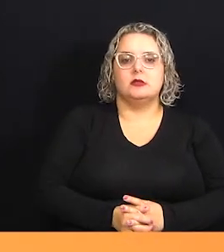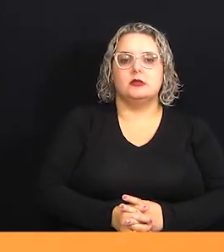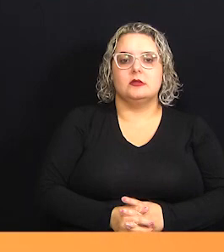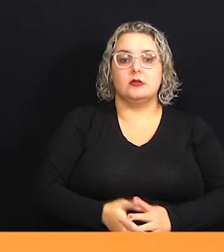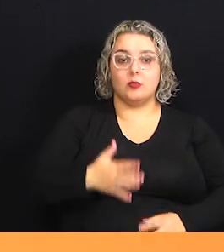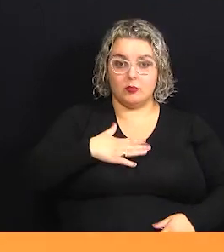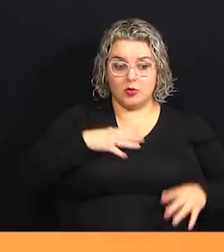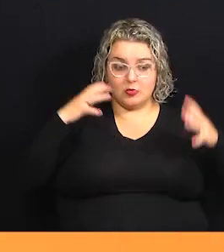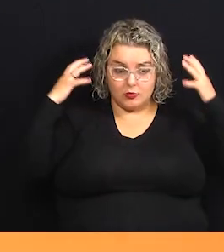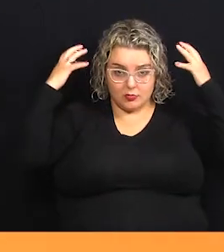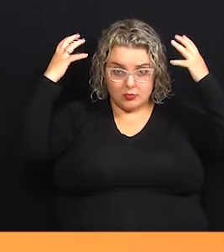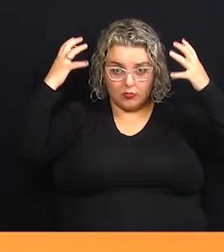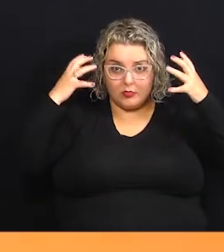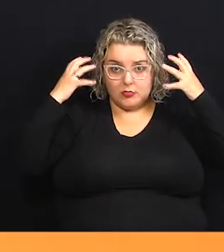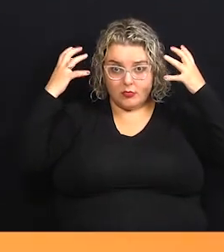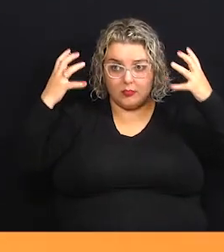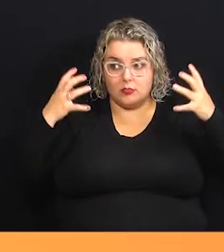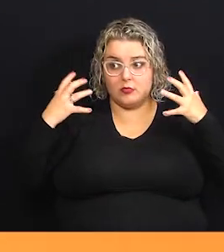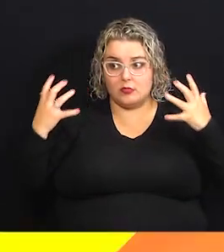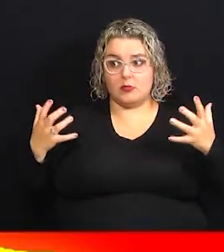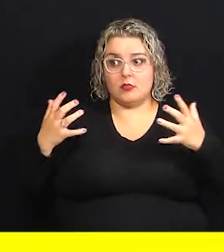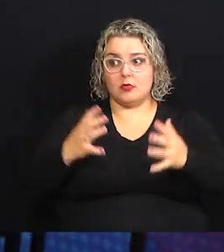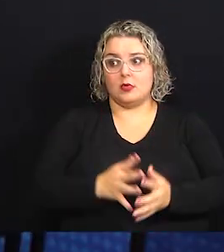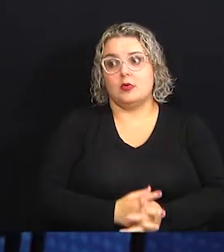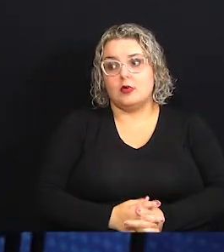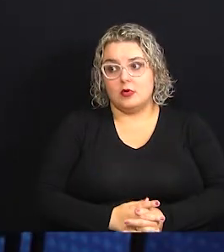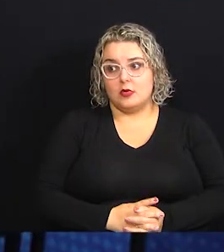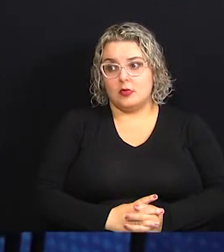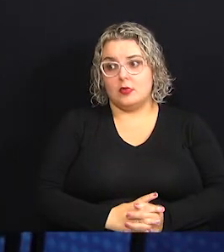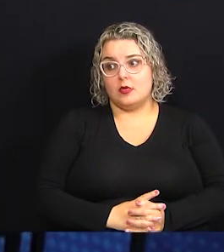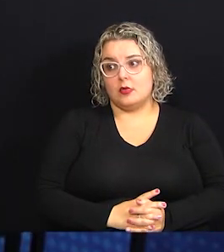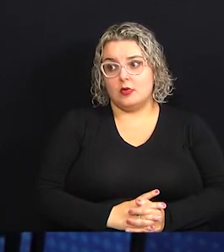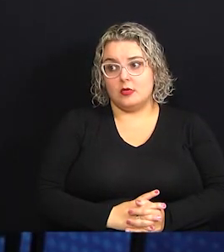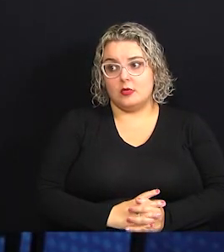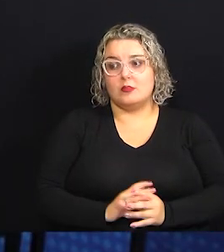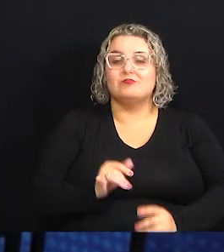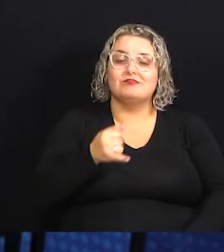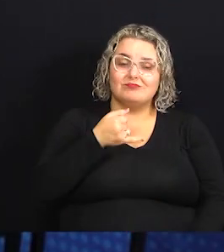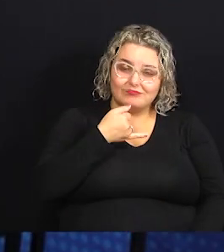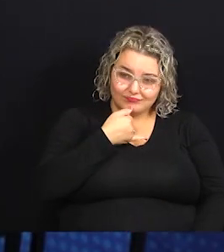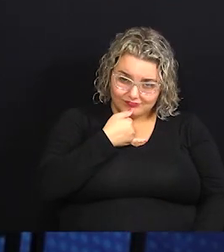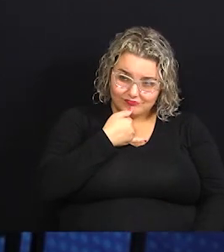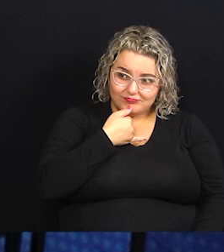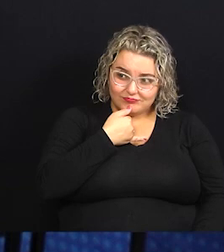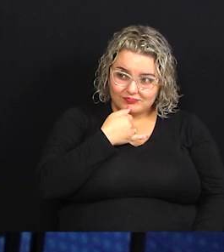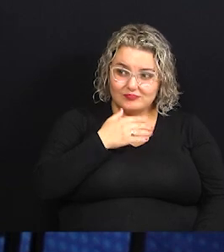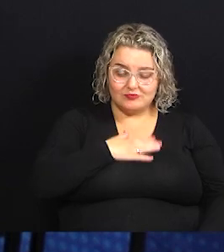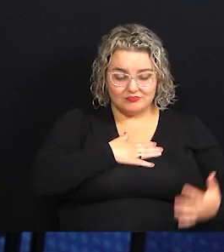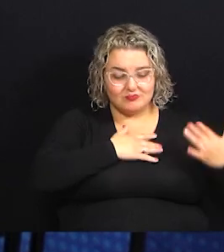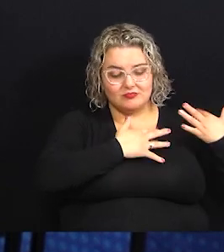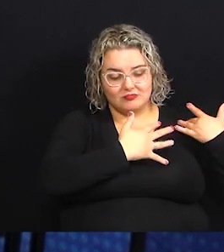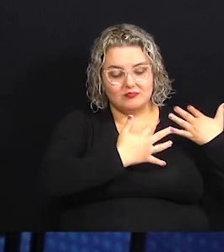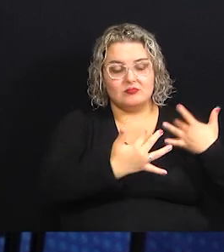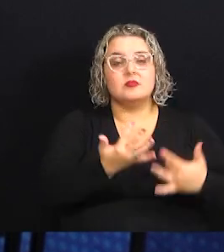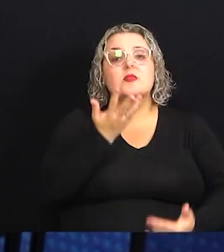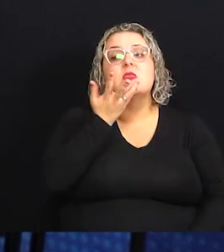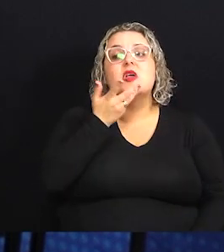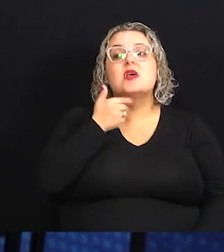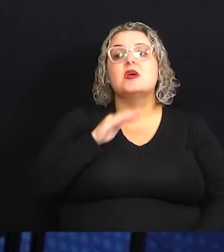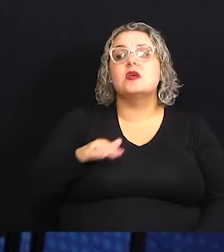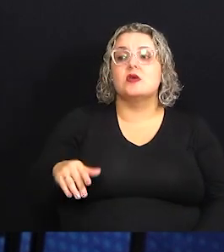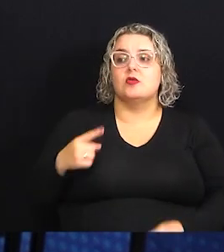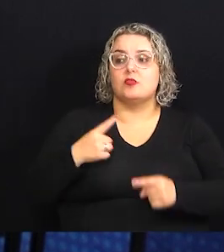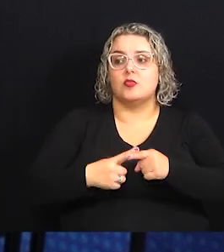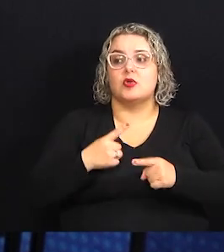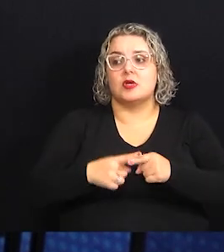e o meu cabelo me causou muita tristeza na minha trajetória da